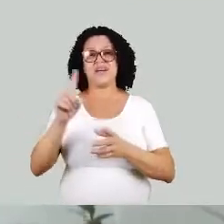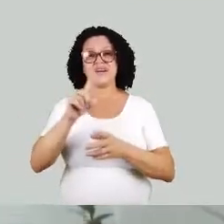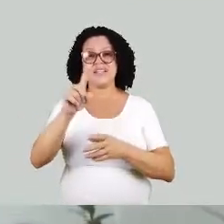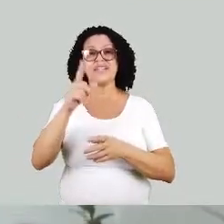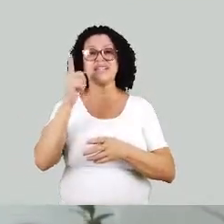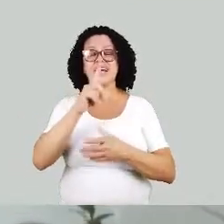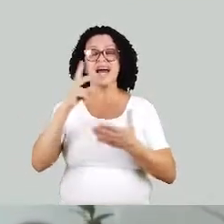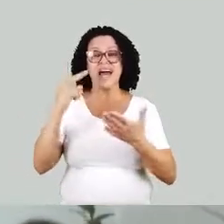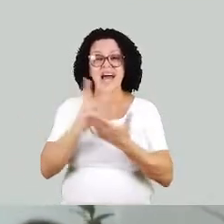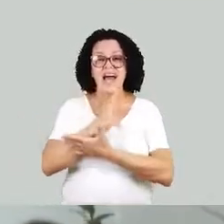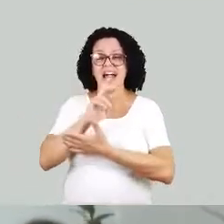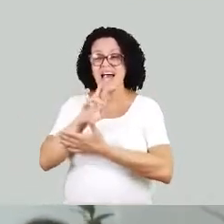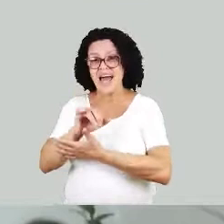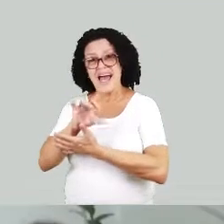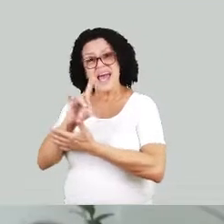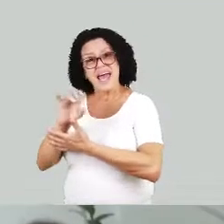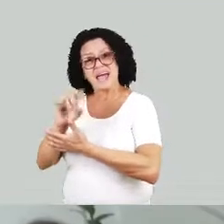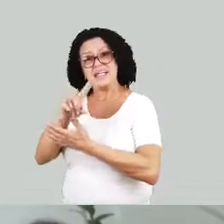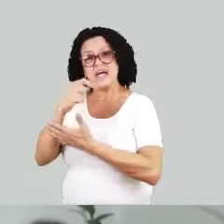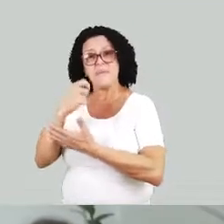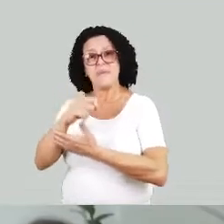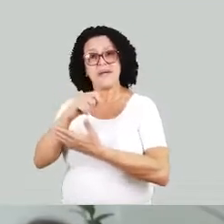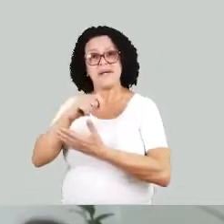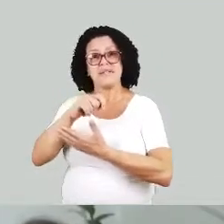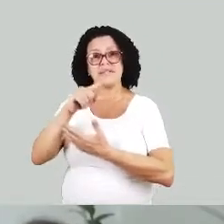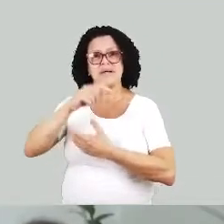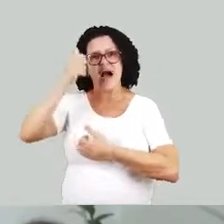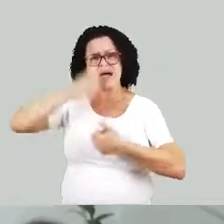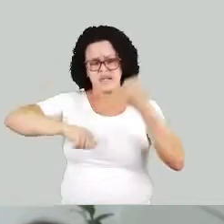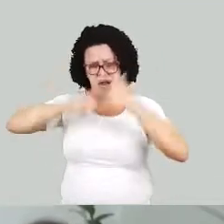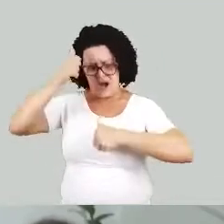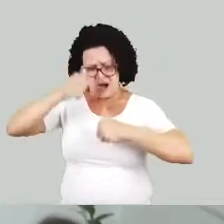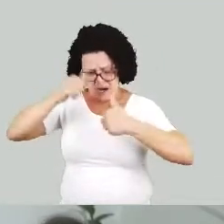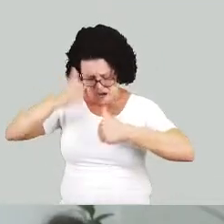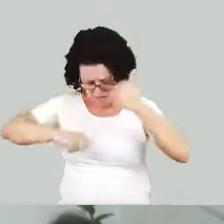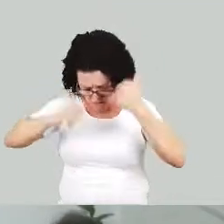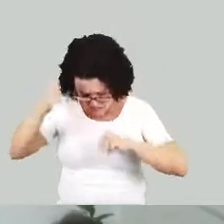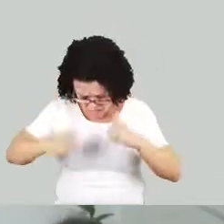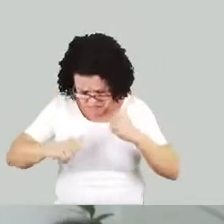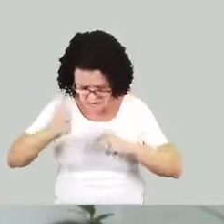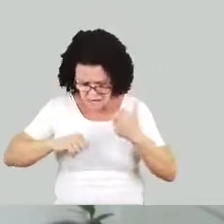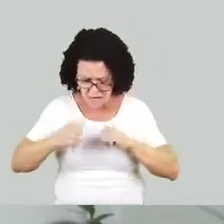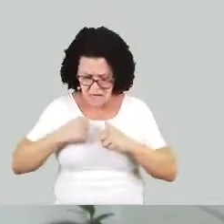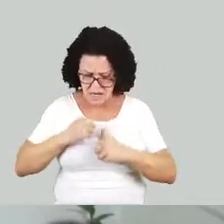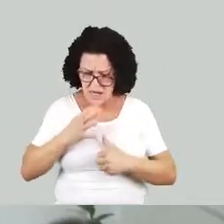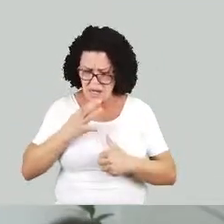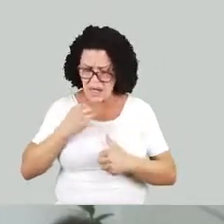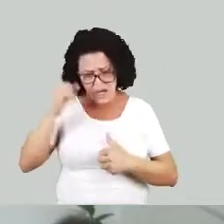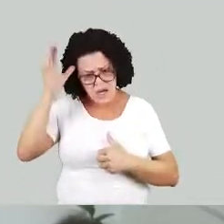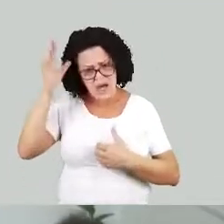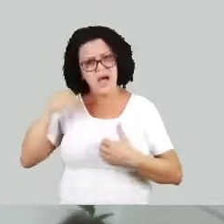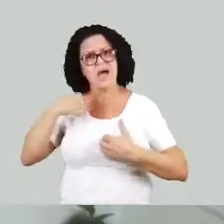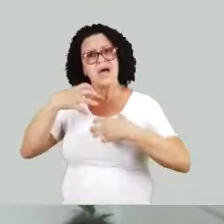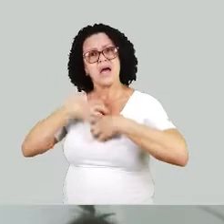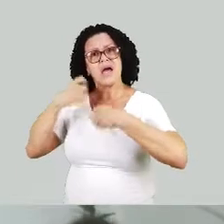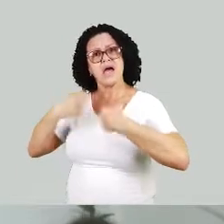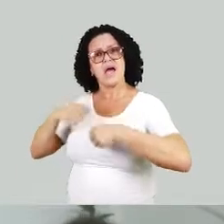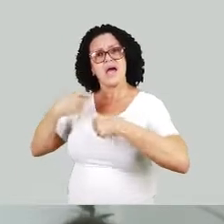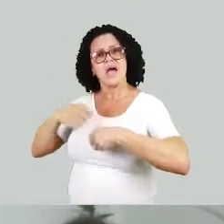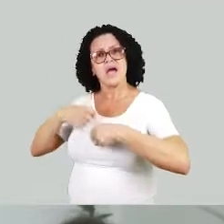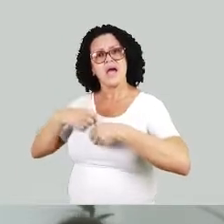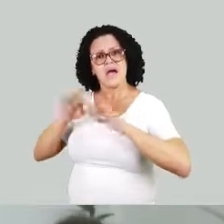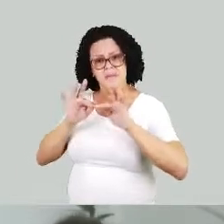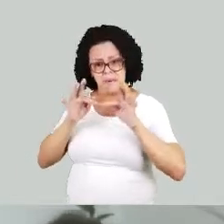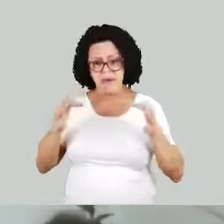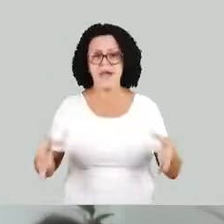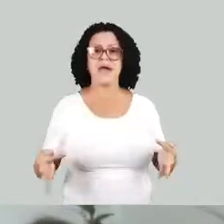que considera errado. E para isso a gente precisa fazer uma autoanálise, a gente precisa de um autoconhecimento, a gente precisa de